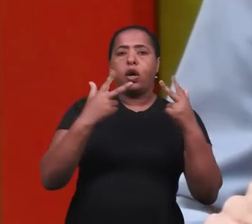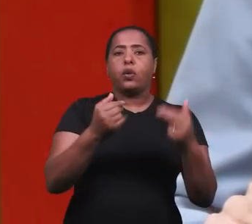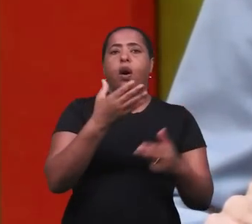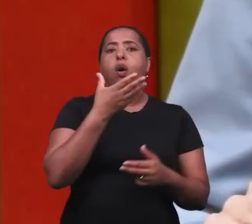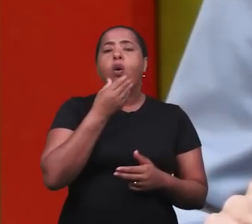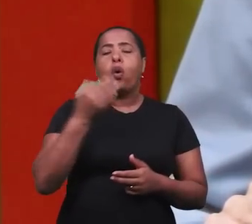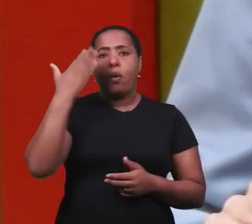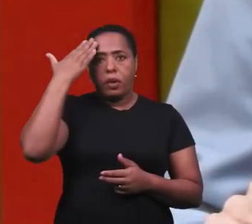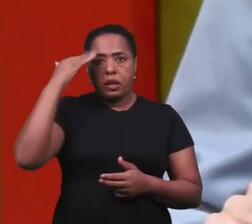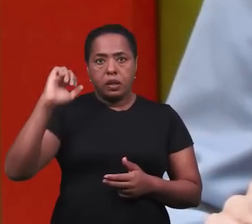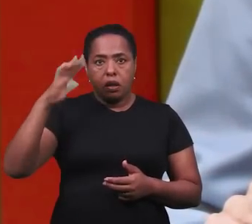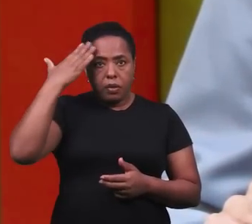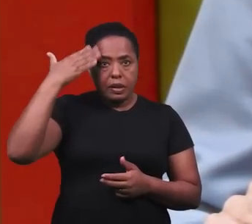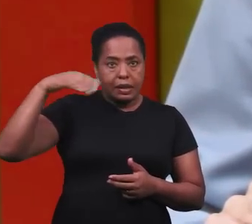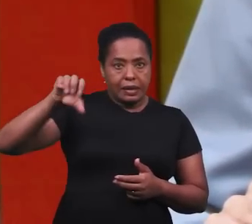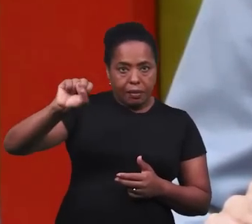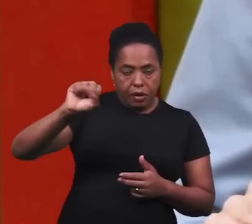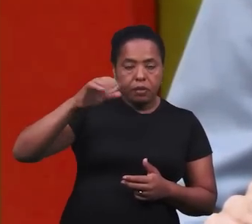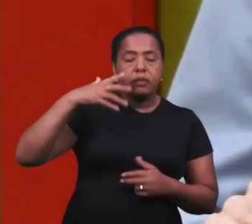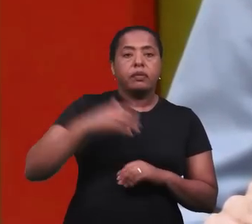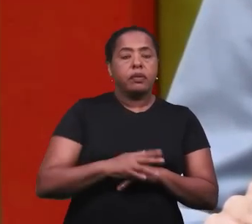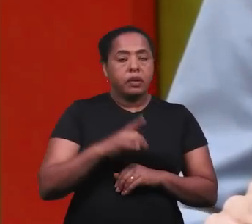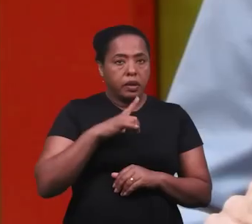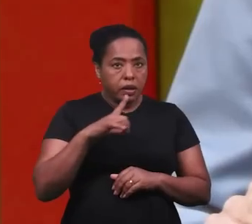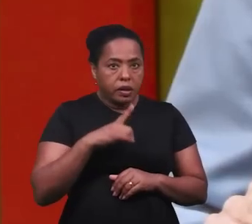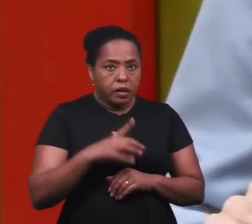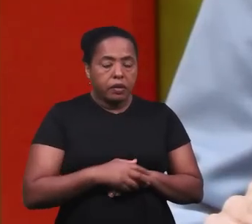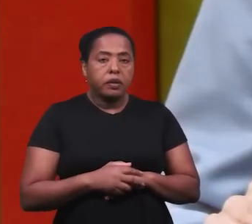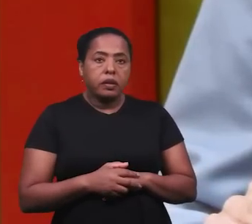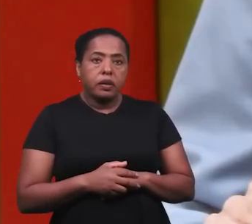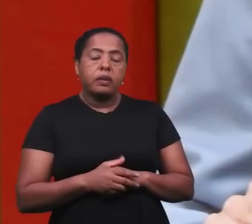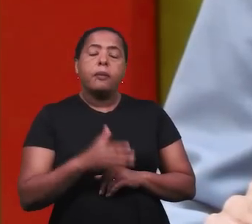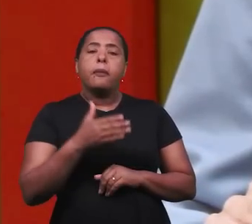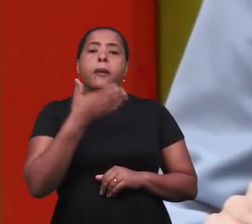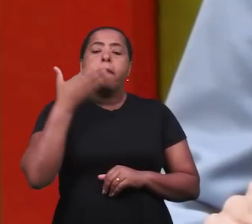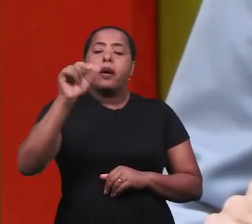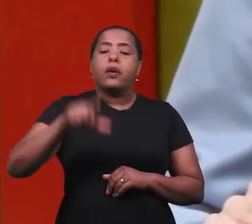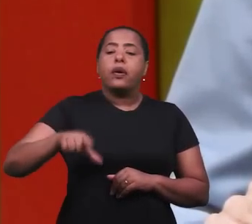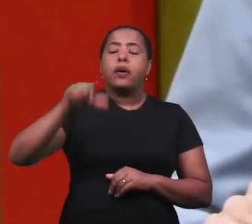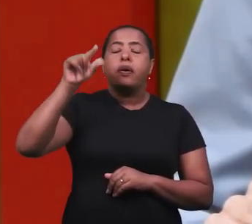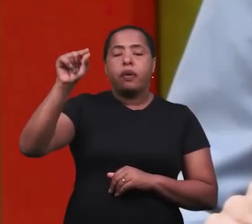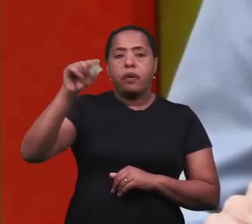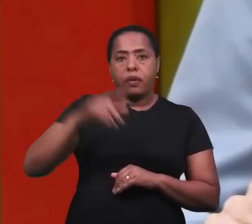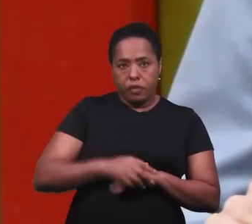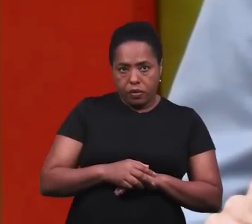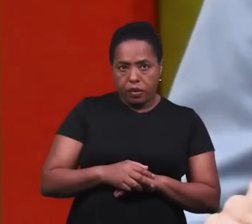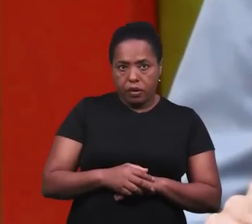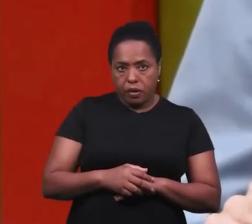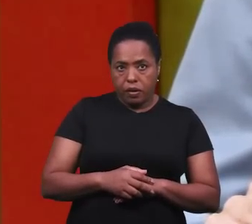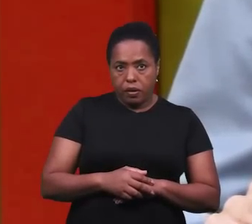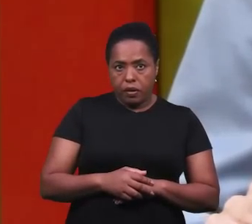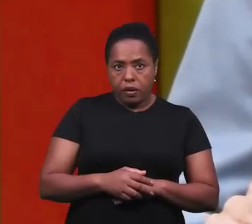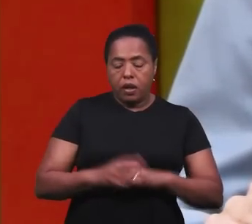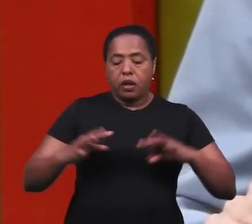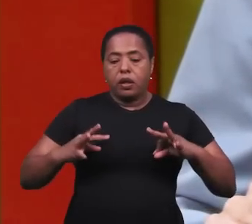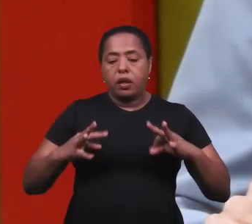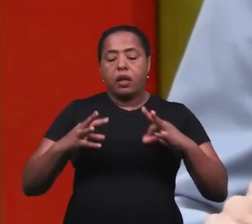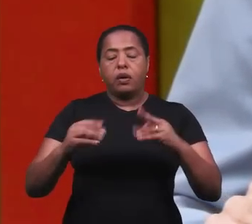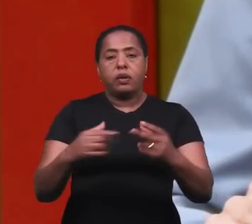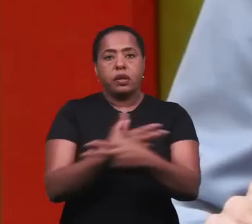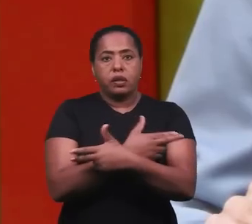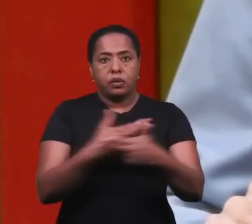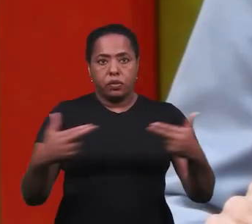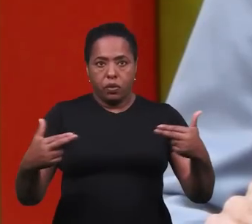nós controlamos, nós podemos buscar ao Senhor, como o próprio Salomão, buscar sabedoria do